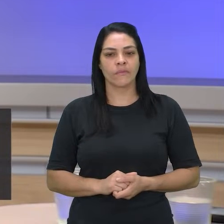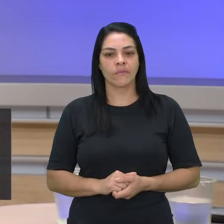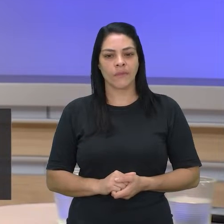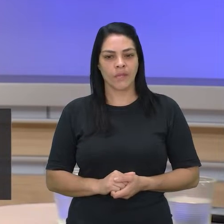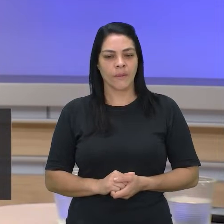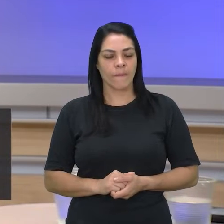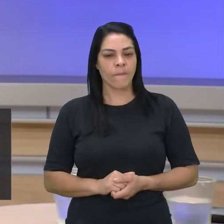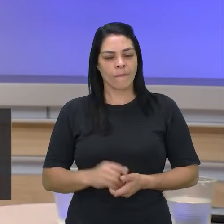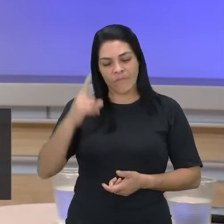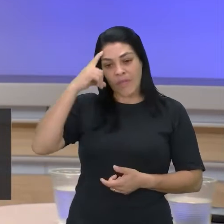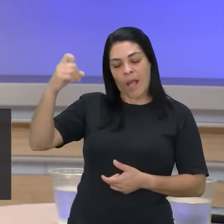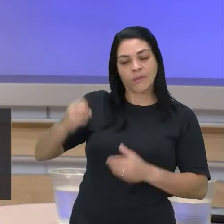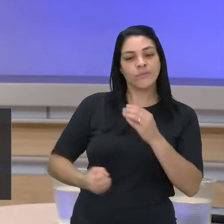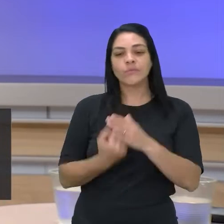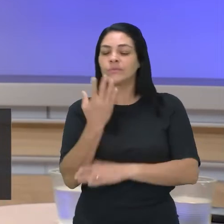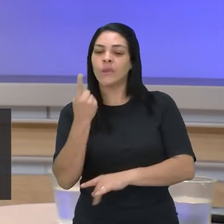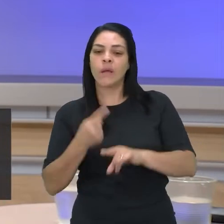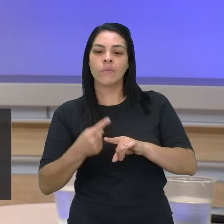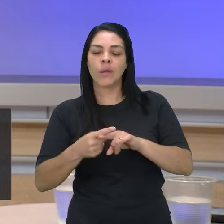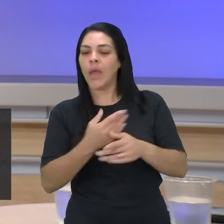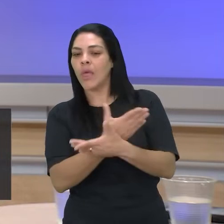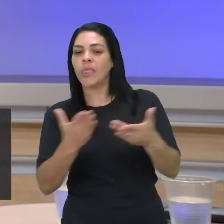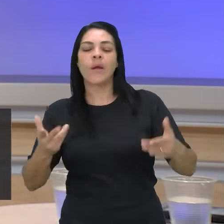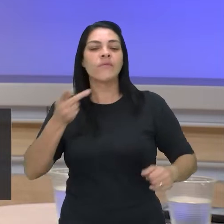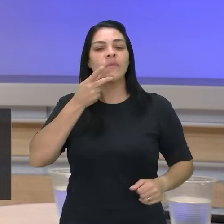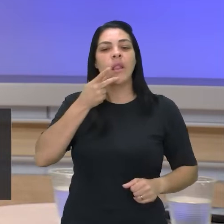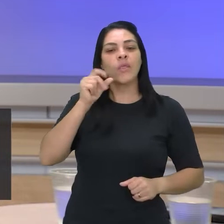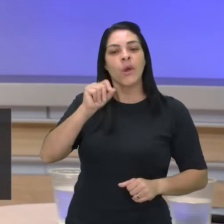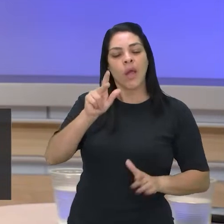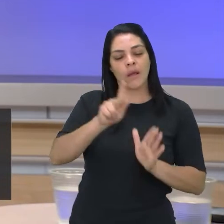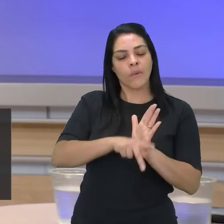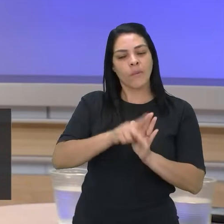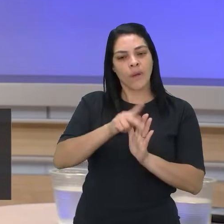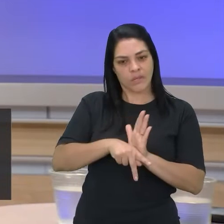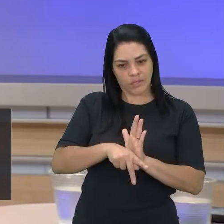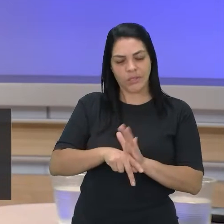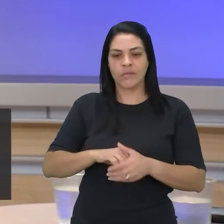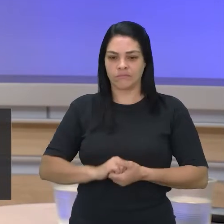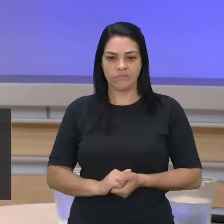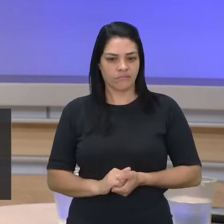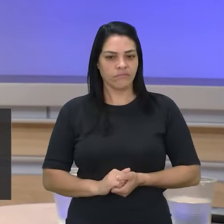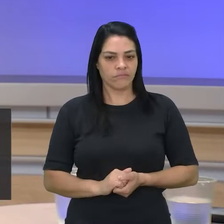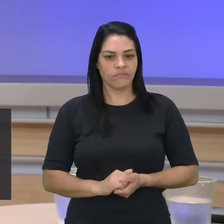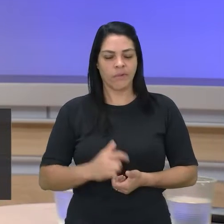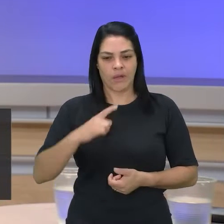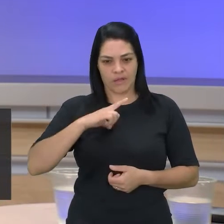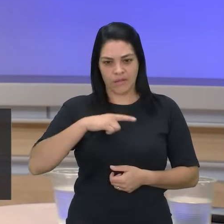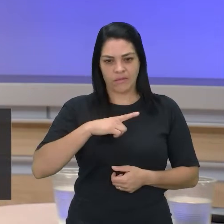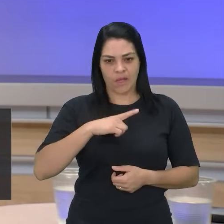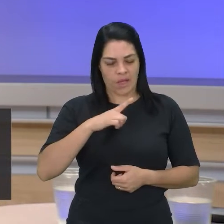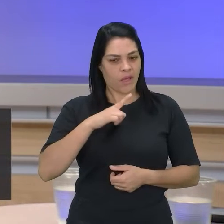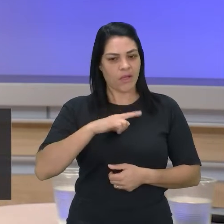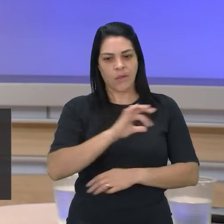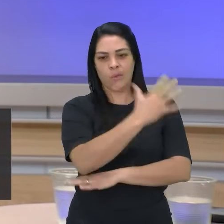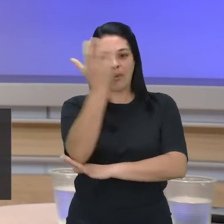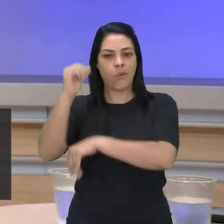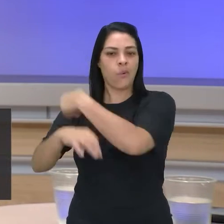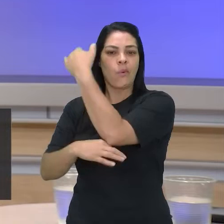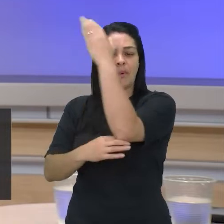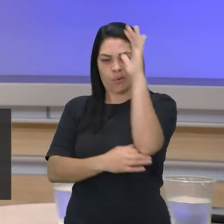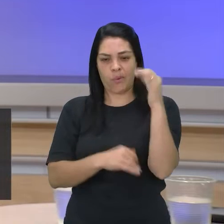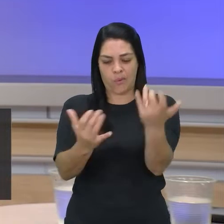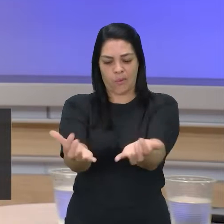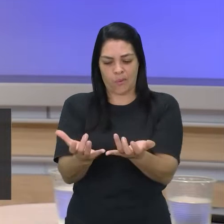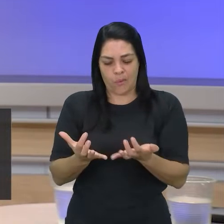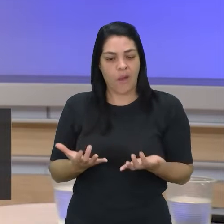Bom, a ideia surgiu por quê? Porque a gente está falando de um projeto que passa pelo reflorestamento, pela restauração ecológica da Mata